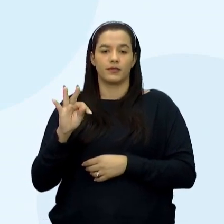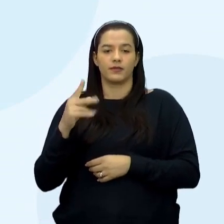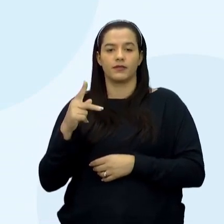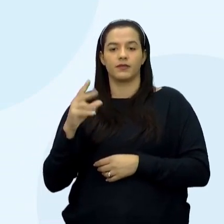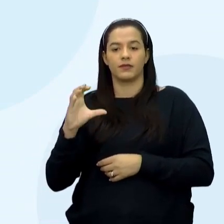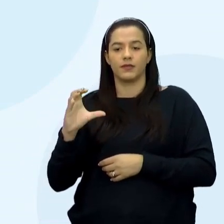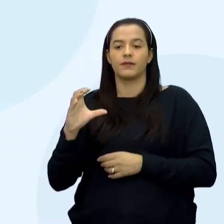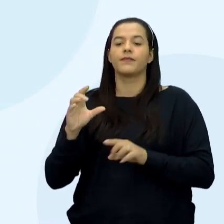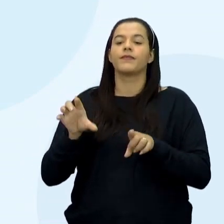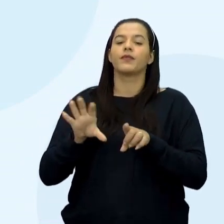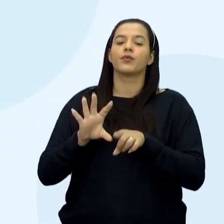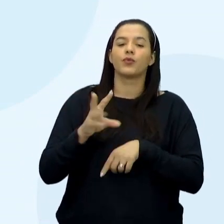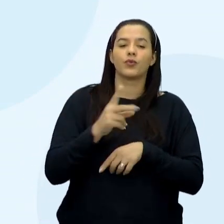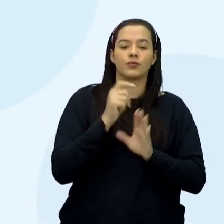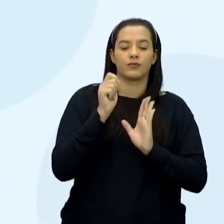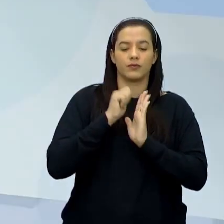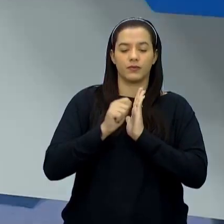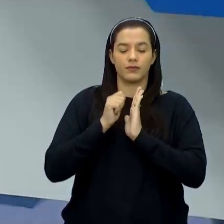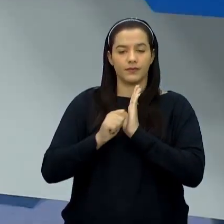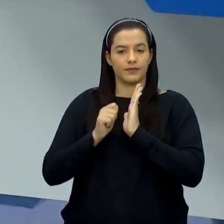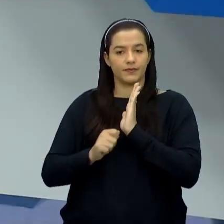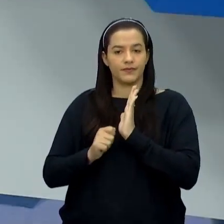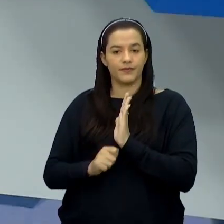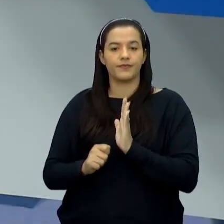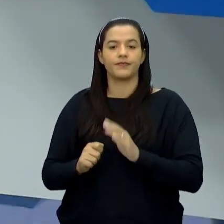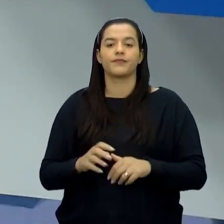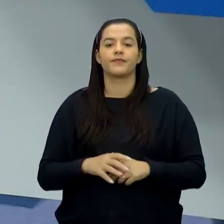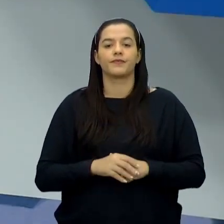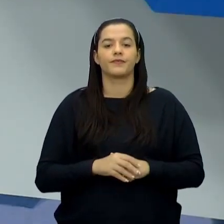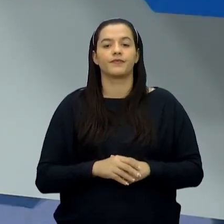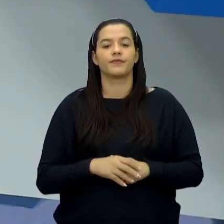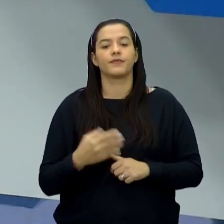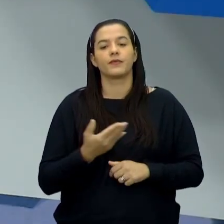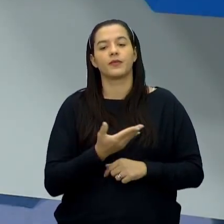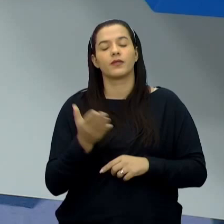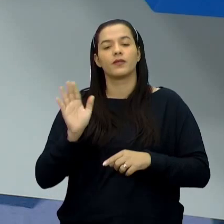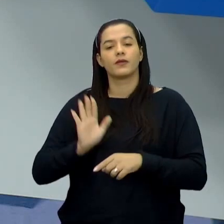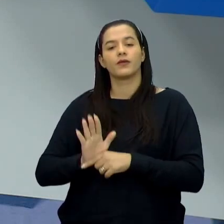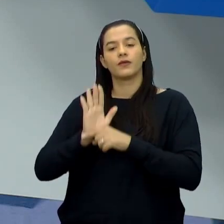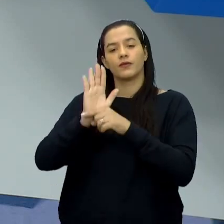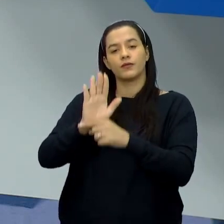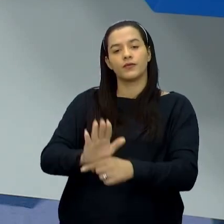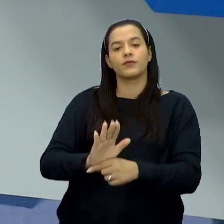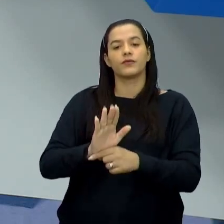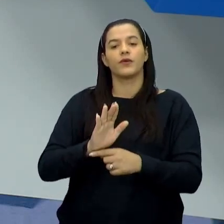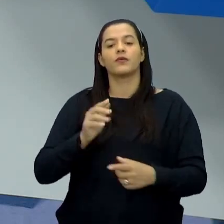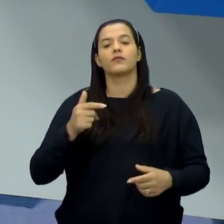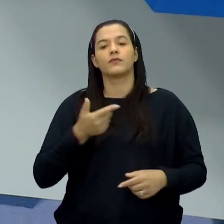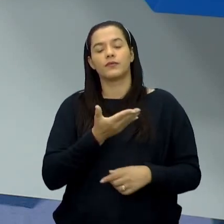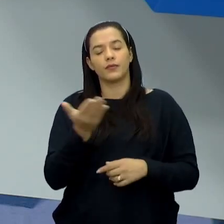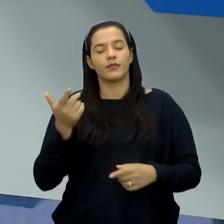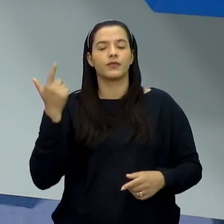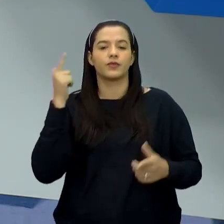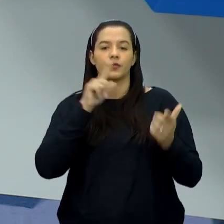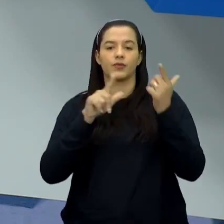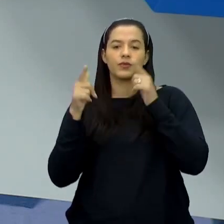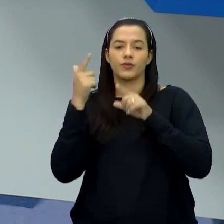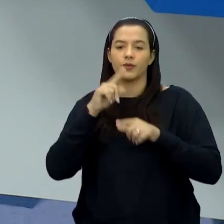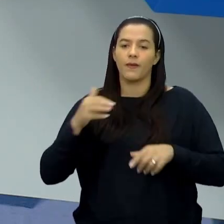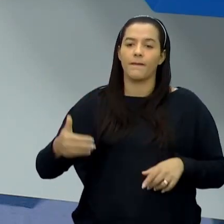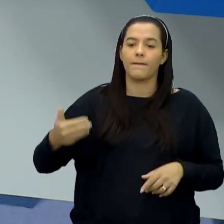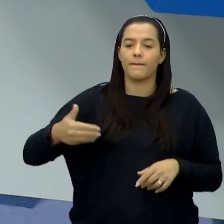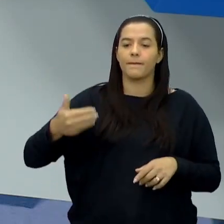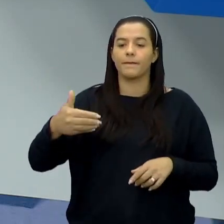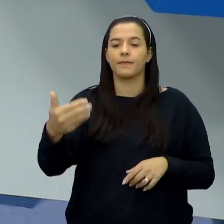façam anotações e que isso sirva de um subsídio para que você possa cada